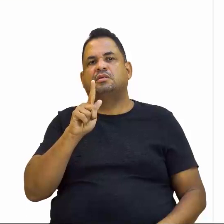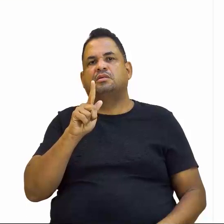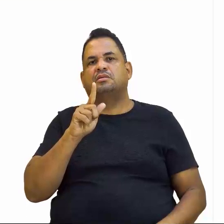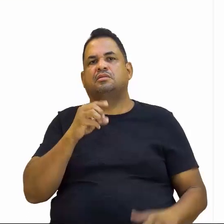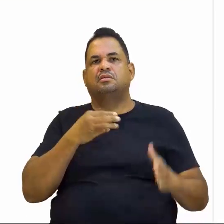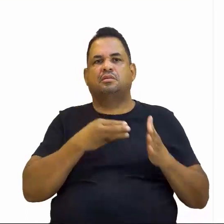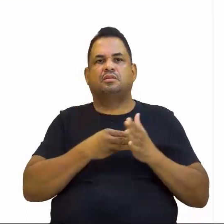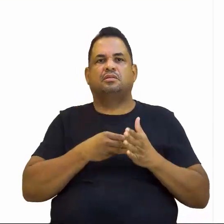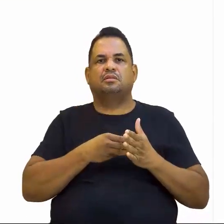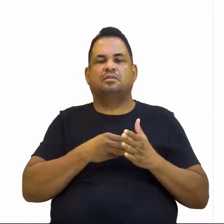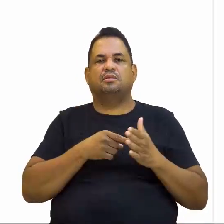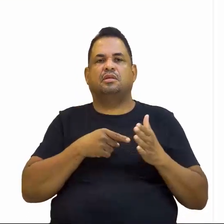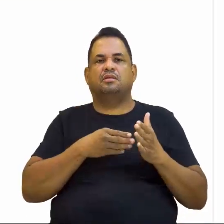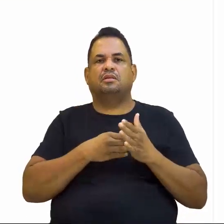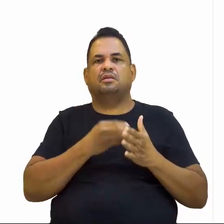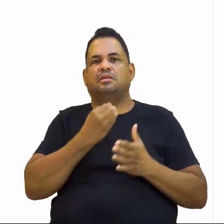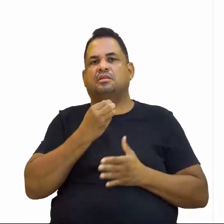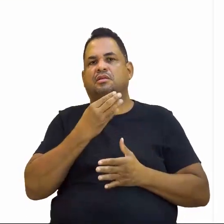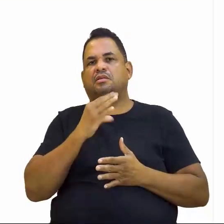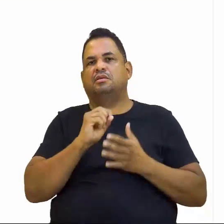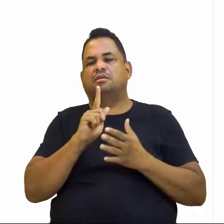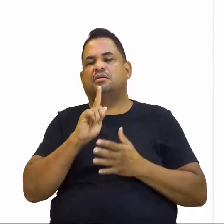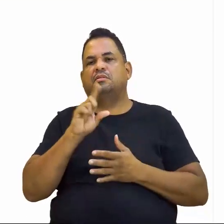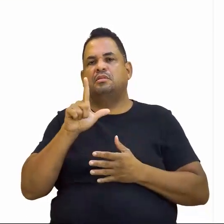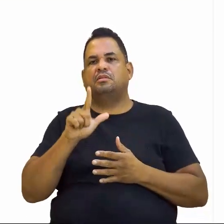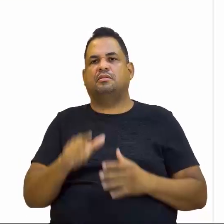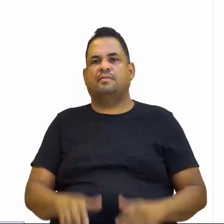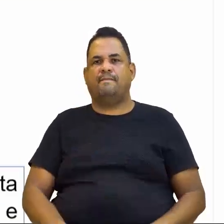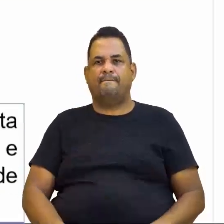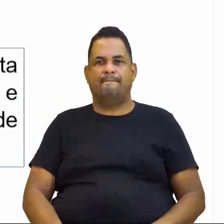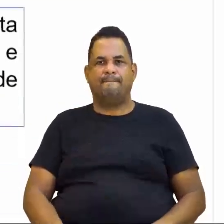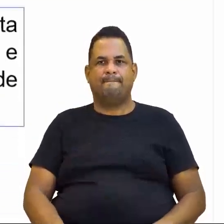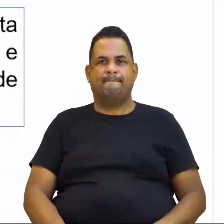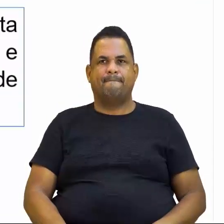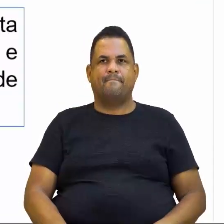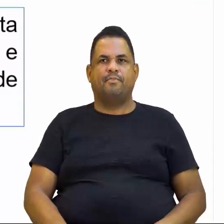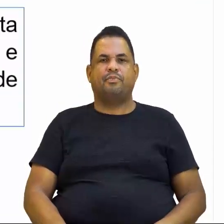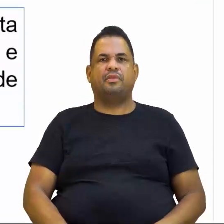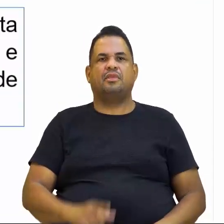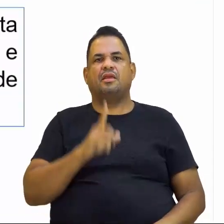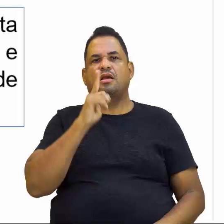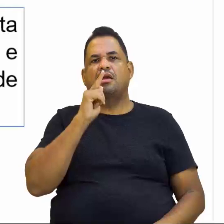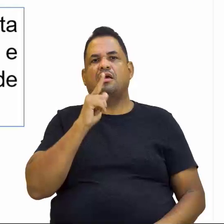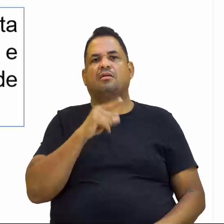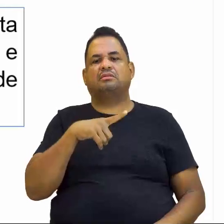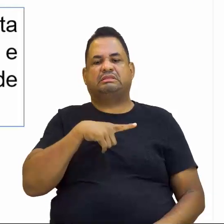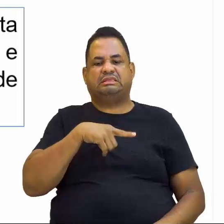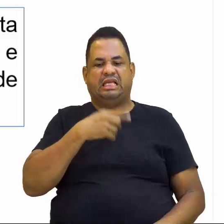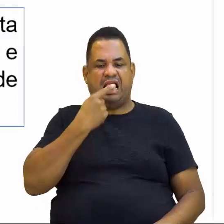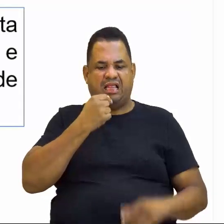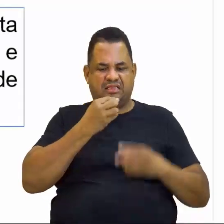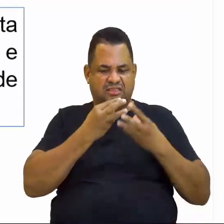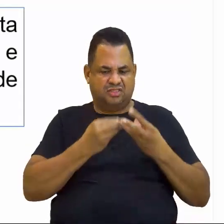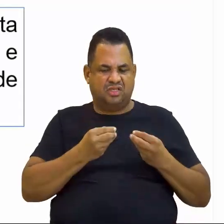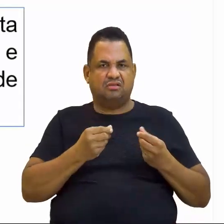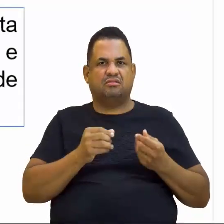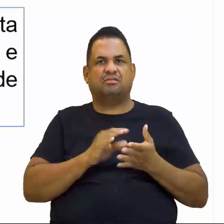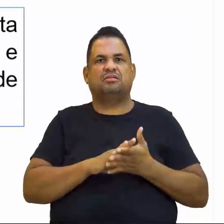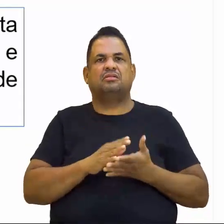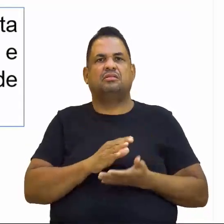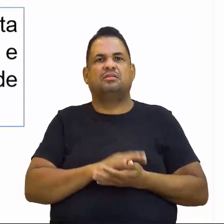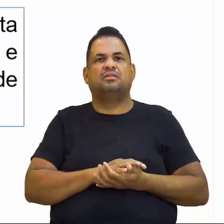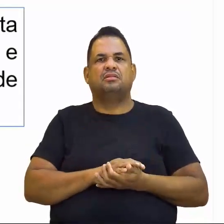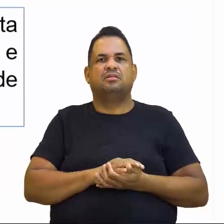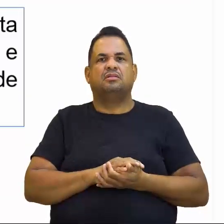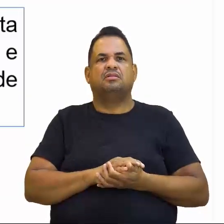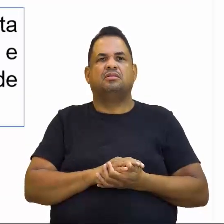e 30 gramas por litro. E a água salgada é a água que apresenta